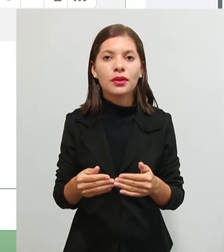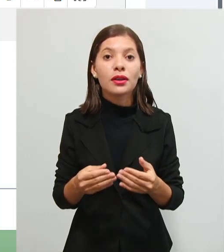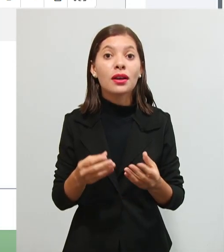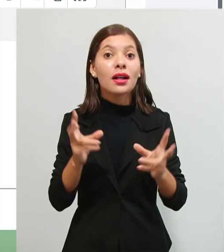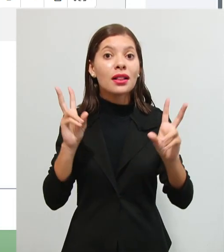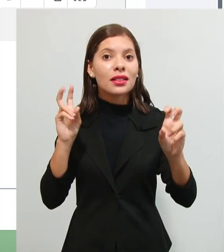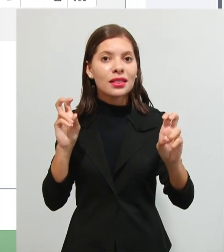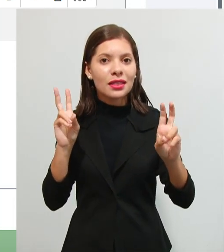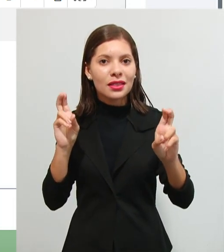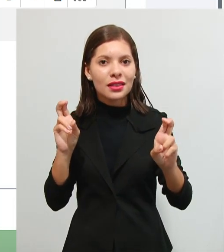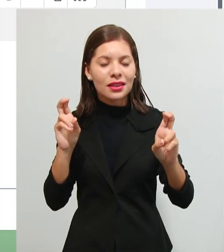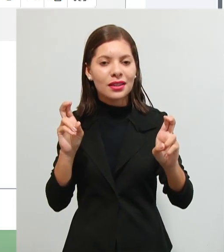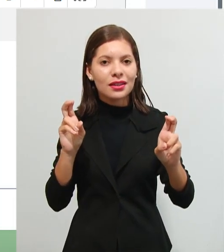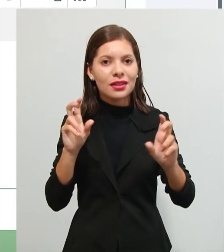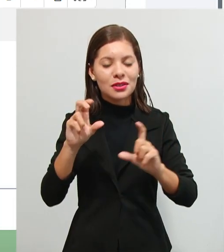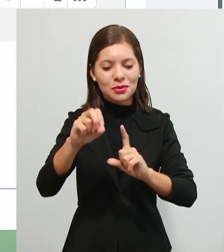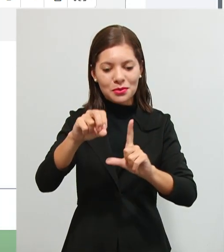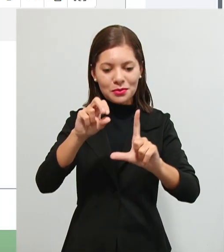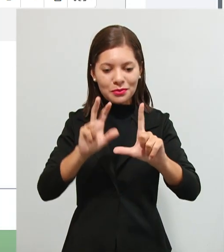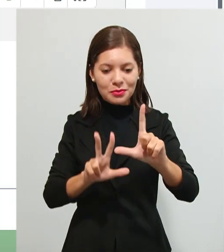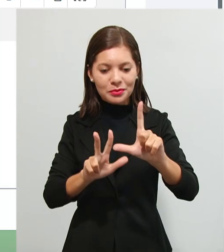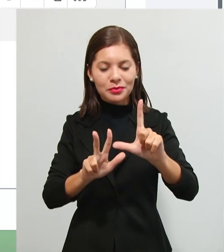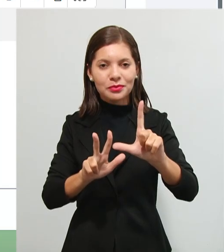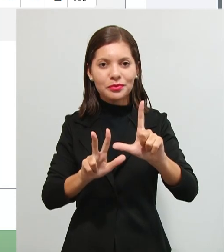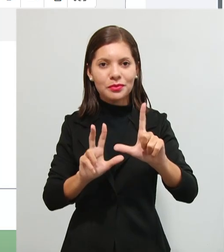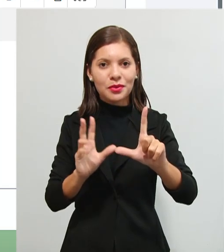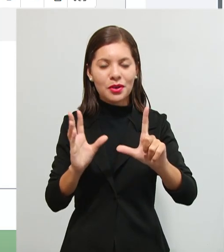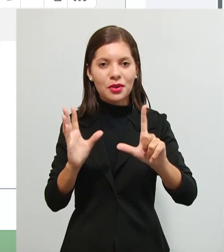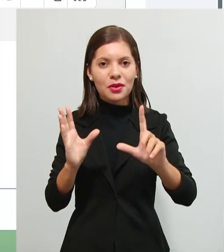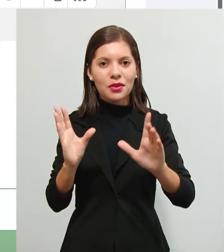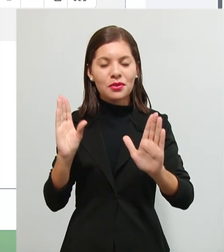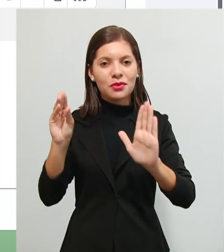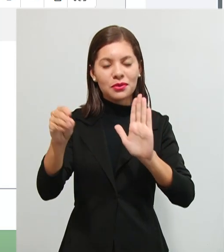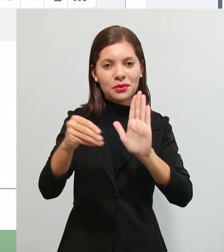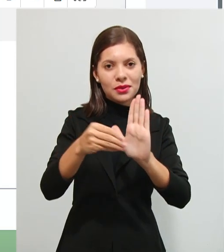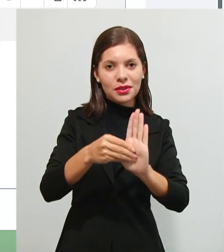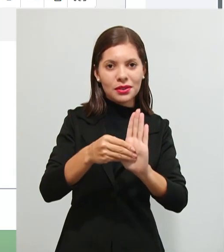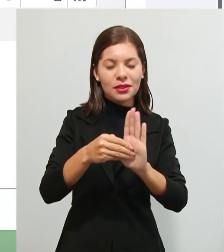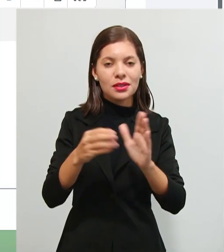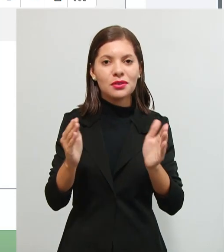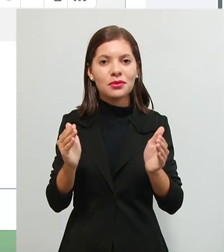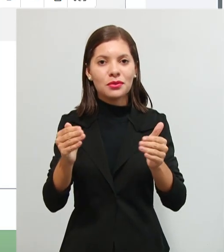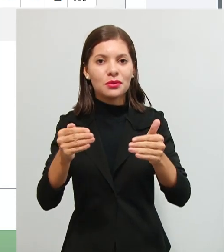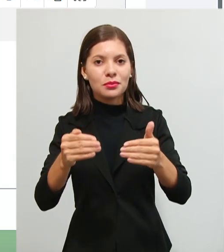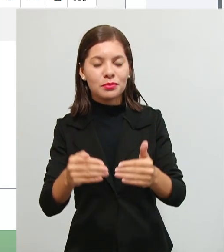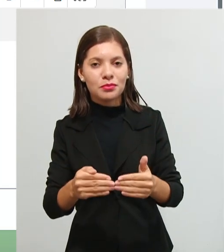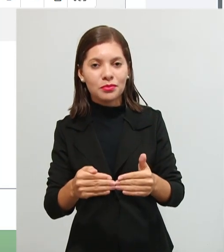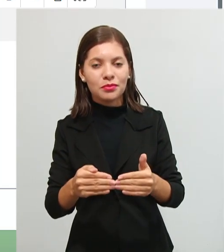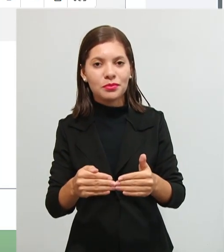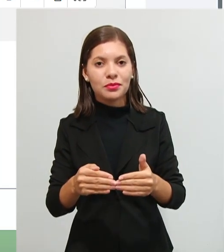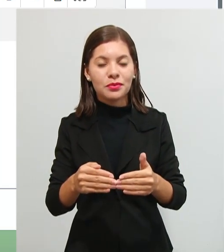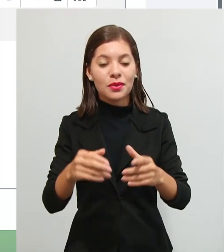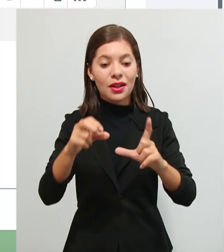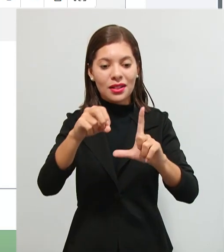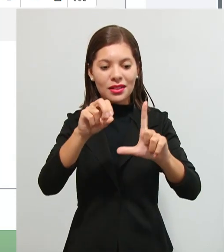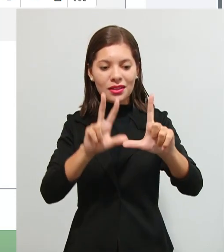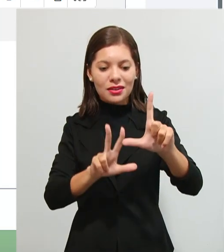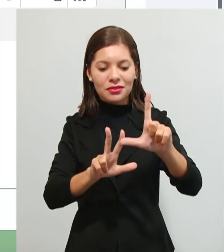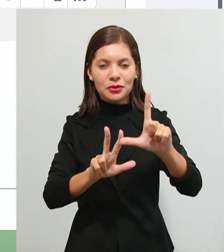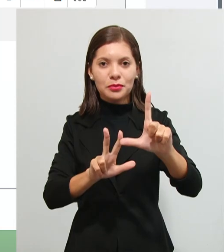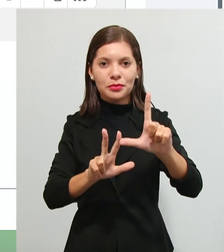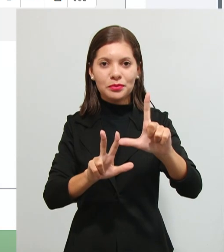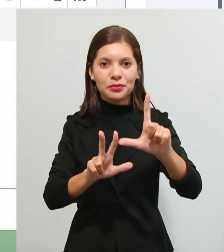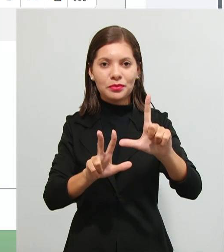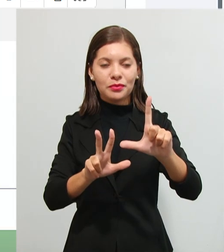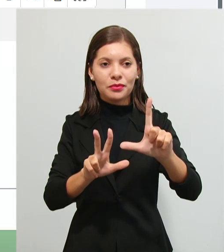sobre o ambiente virtual de aprendizagem. Então, eu vou colocar aqui fórum AVA.